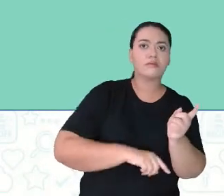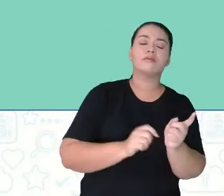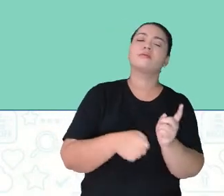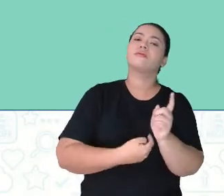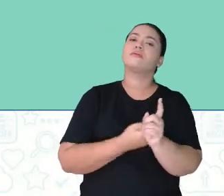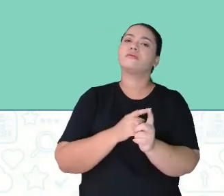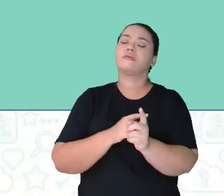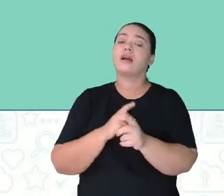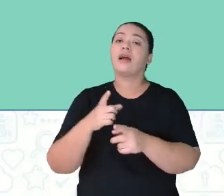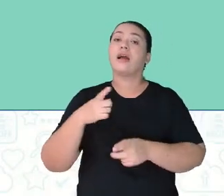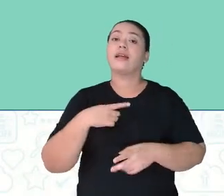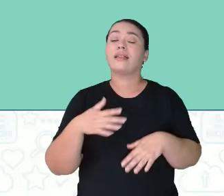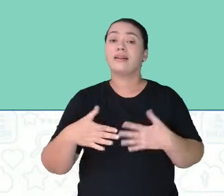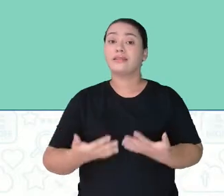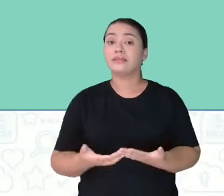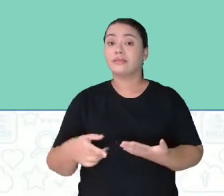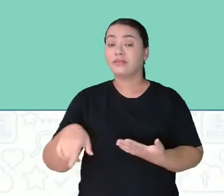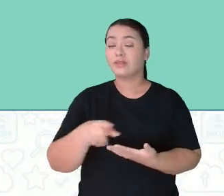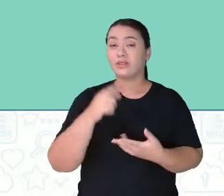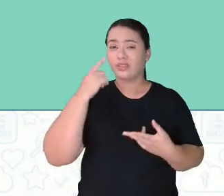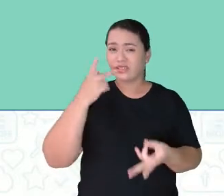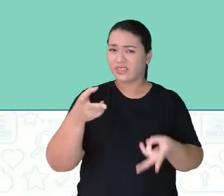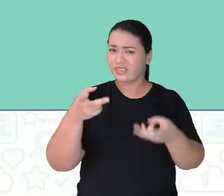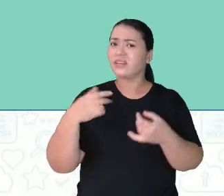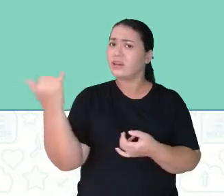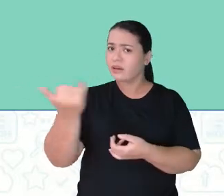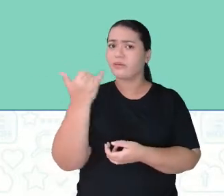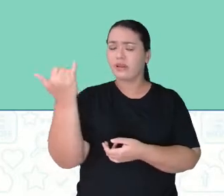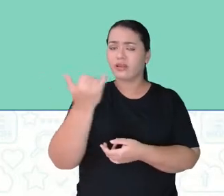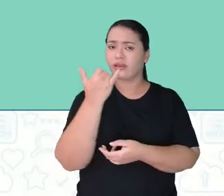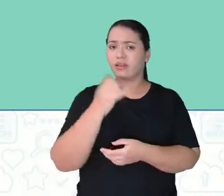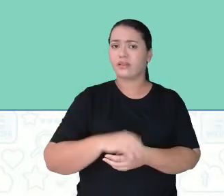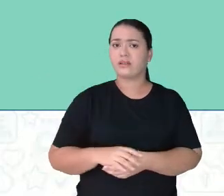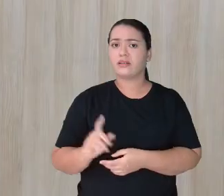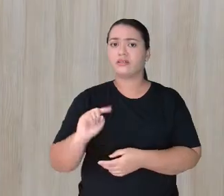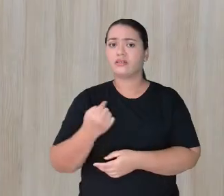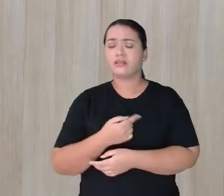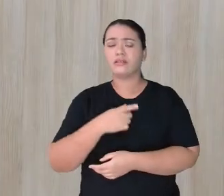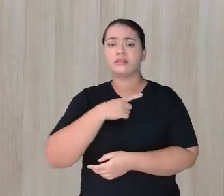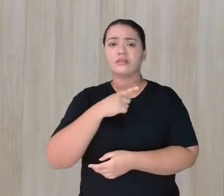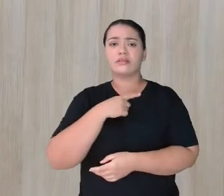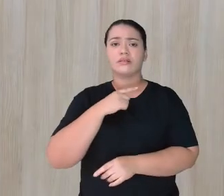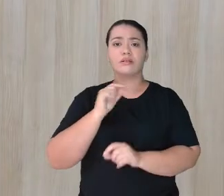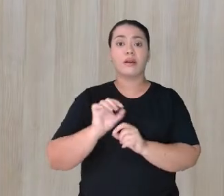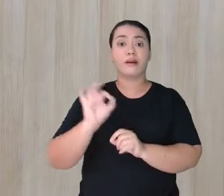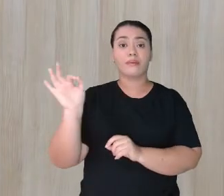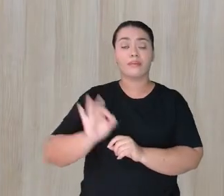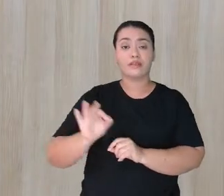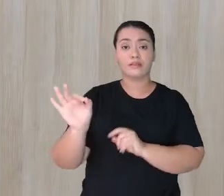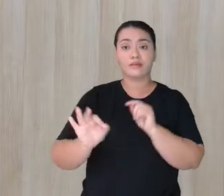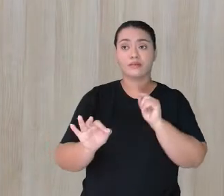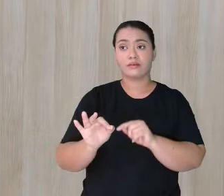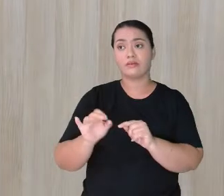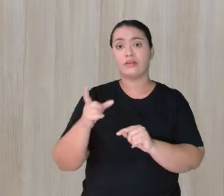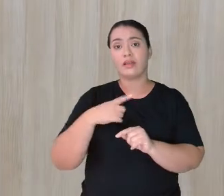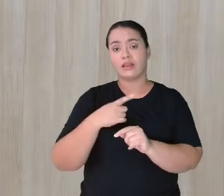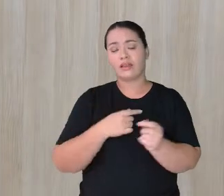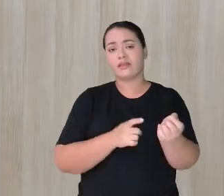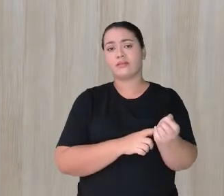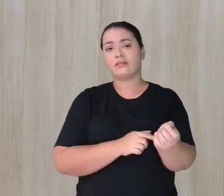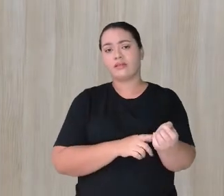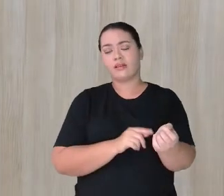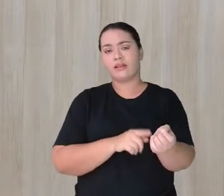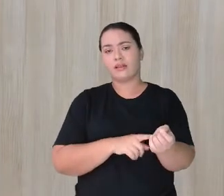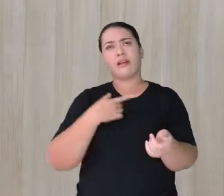substâncias. Então, nós vimos que é importante que nós tenhamos realmente aquele percentual sanguíneo